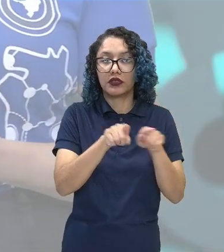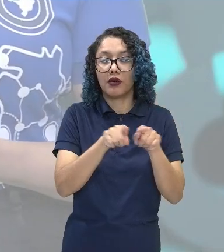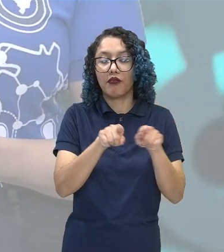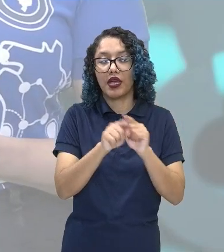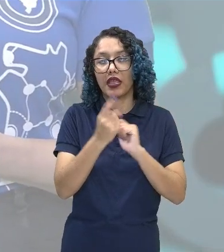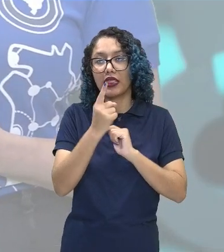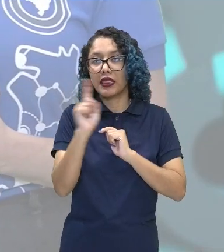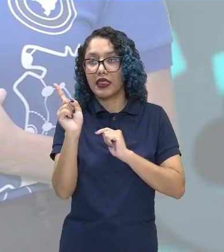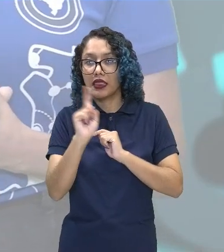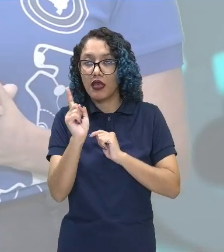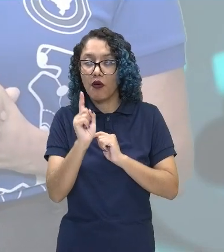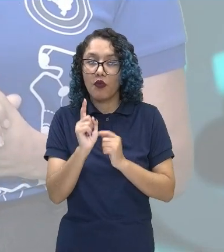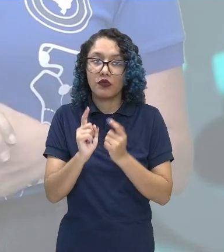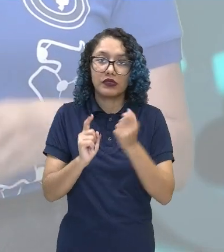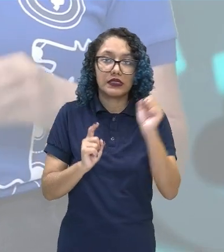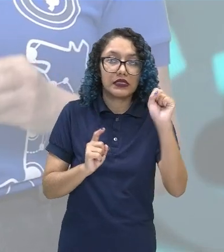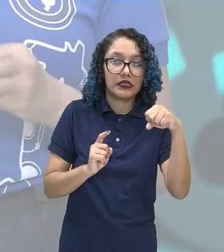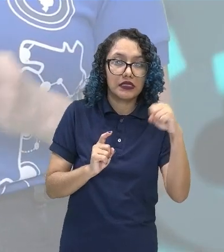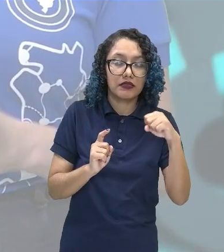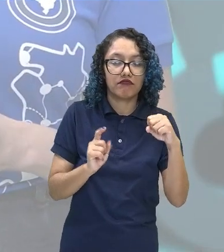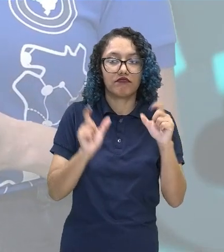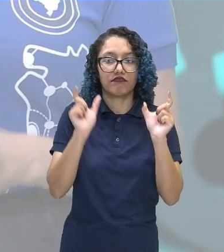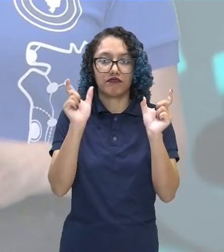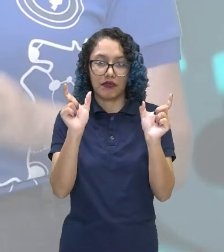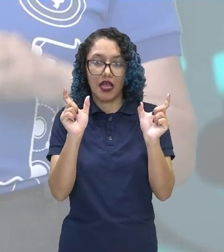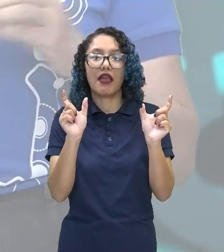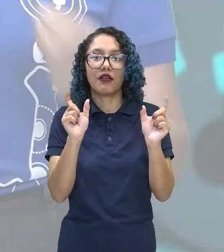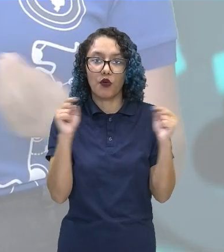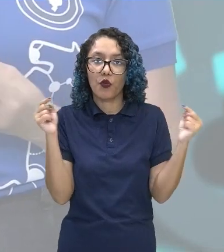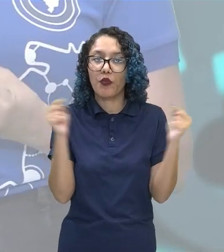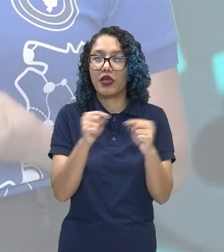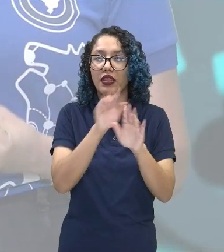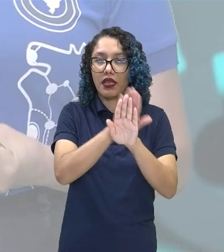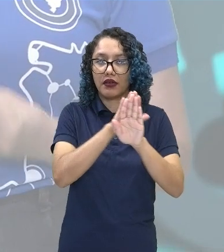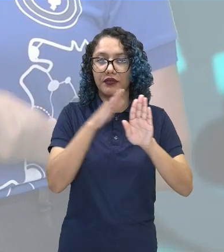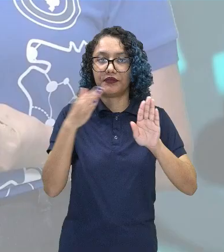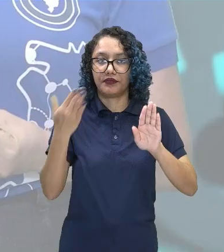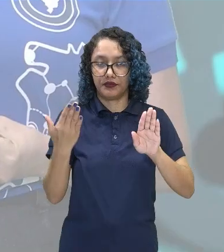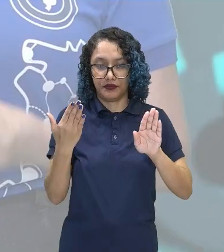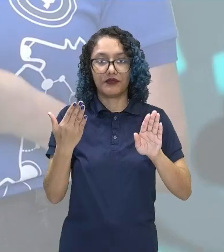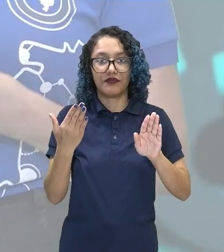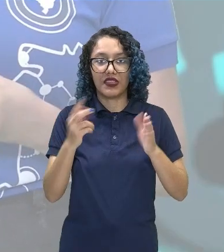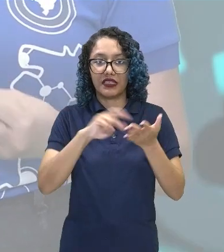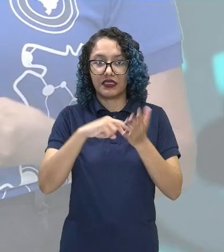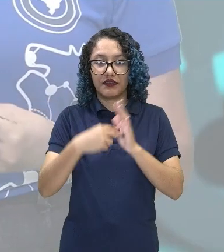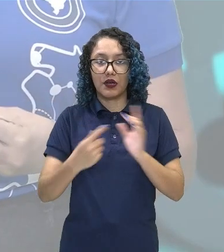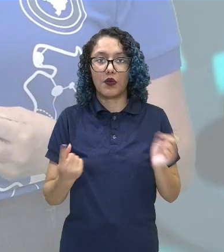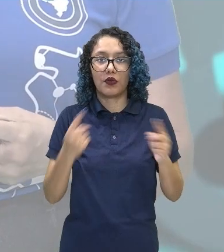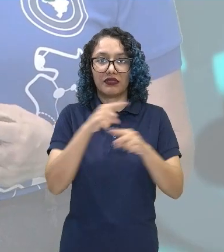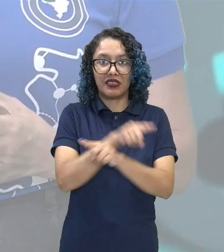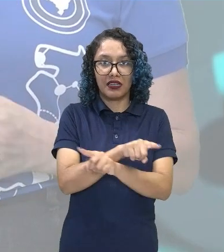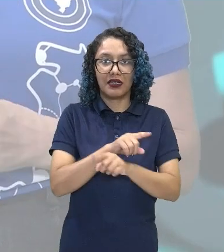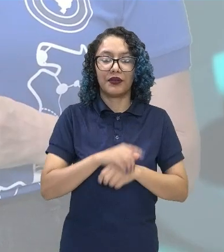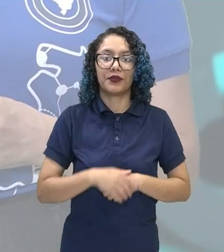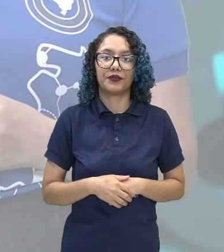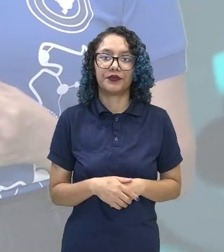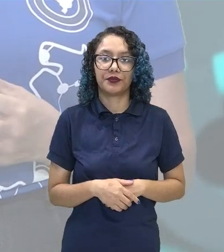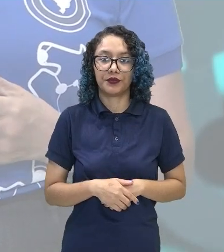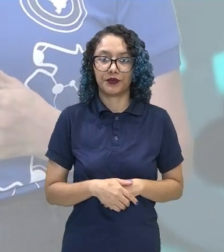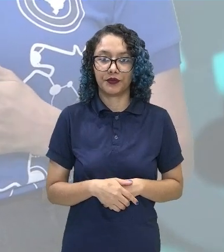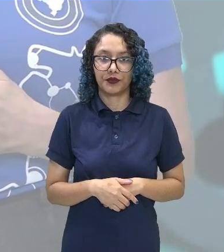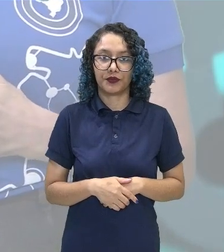isto que nós chamamos de antítese, é esta contradição de ideias.